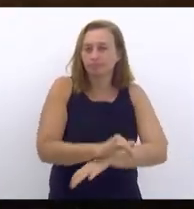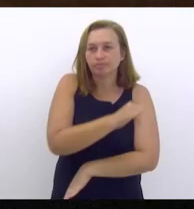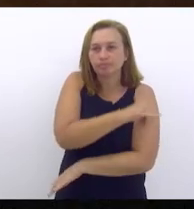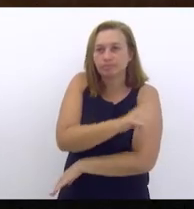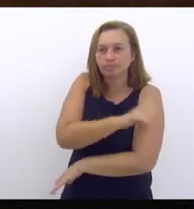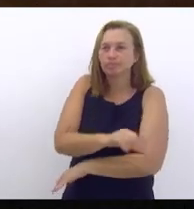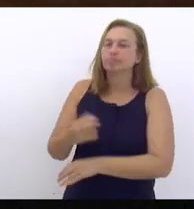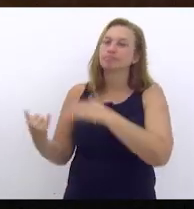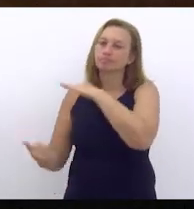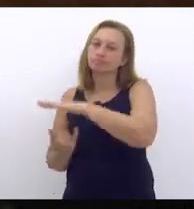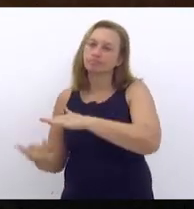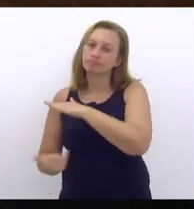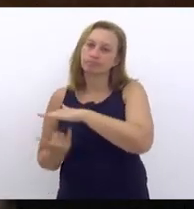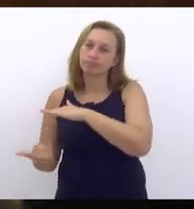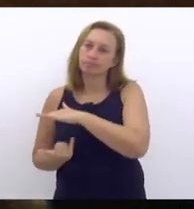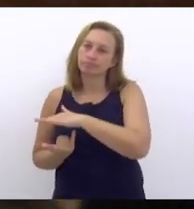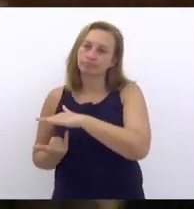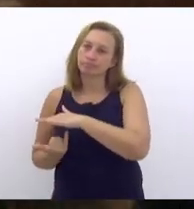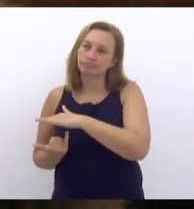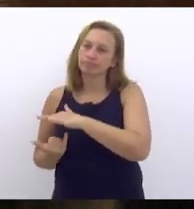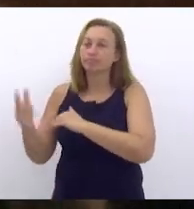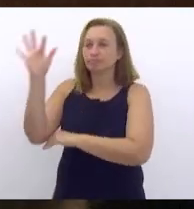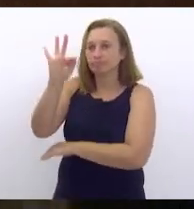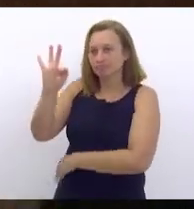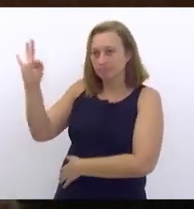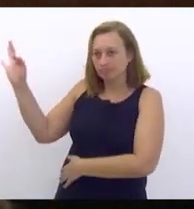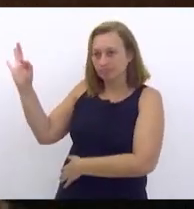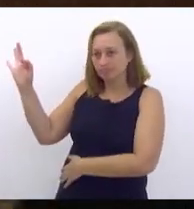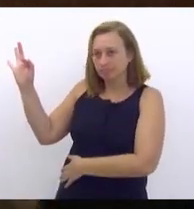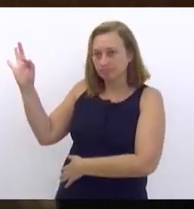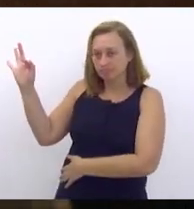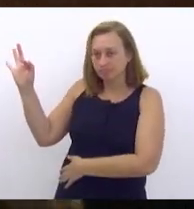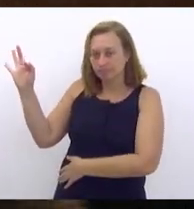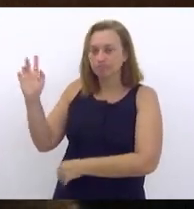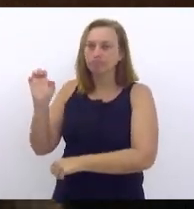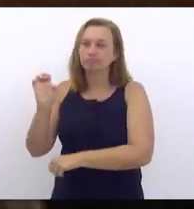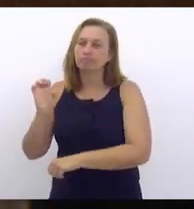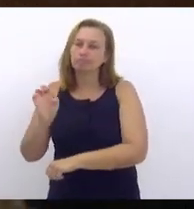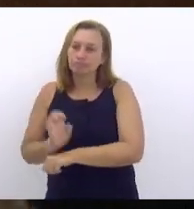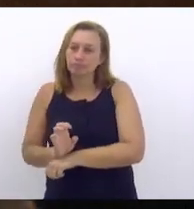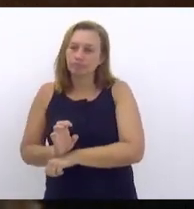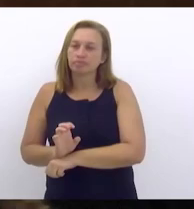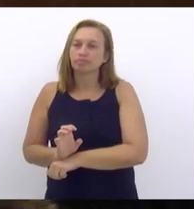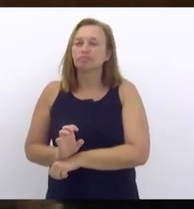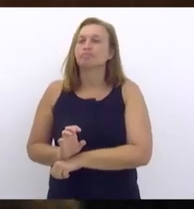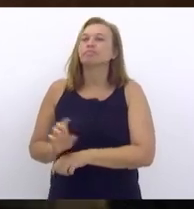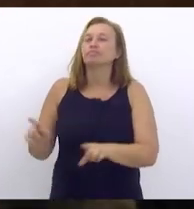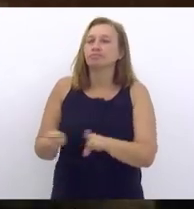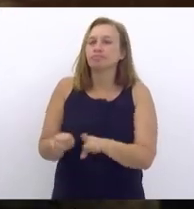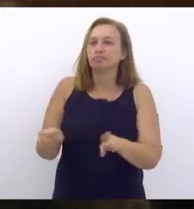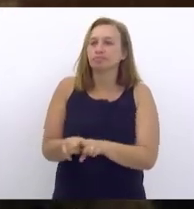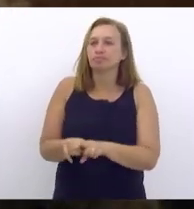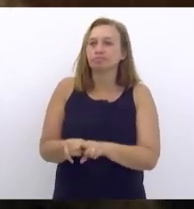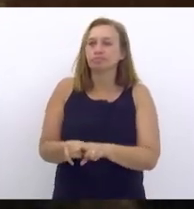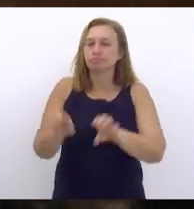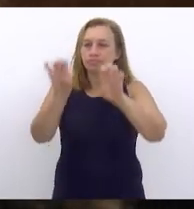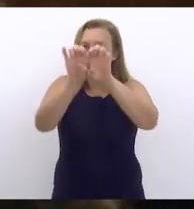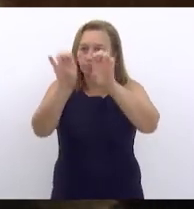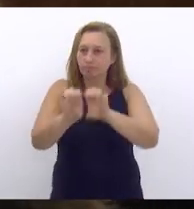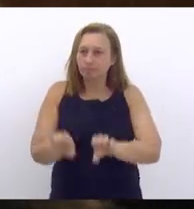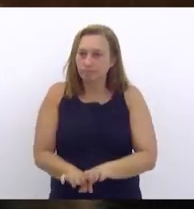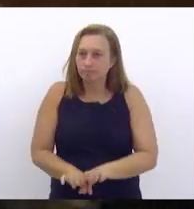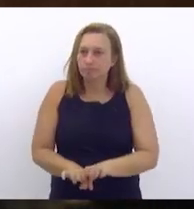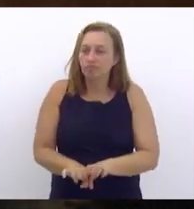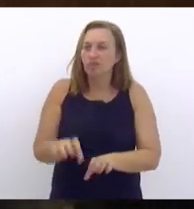das instituições federais e estaduais de ensino e das estruturas de fomento, como